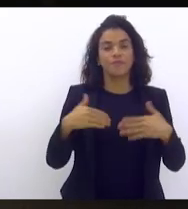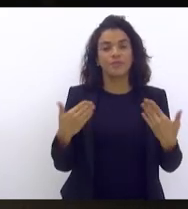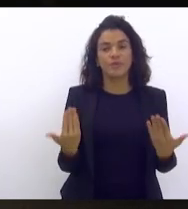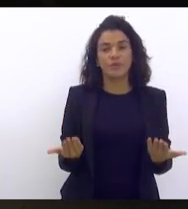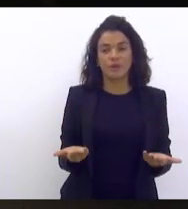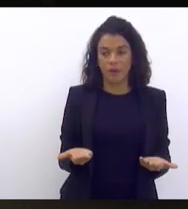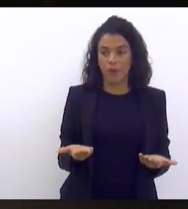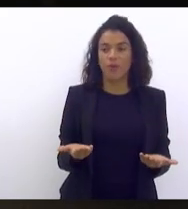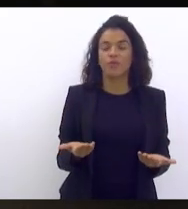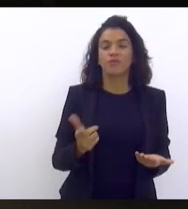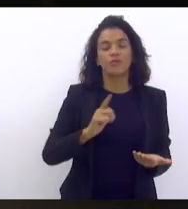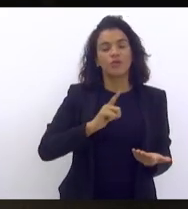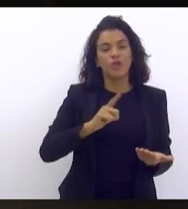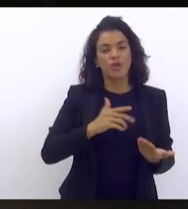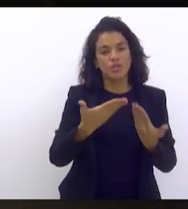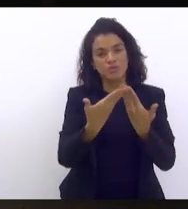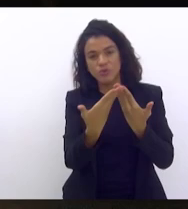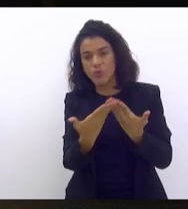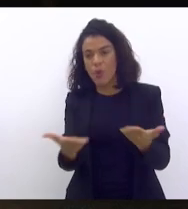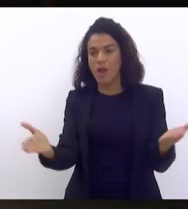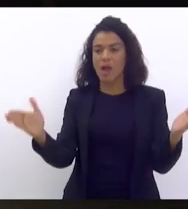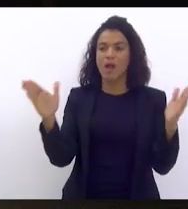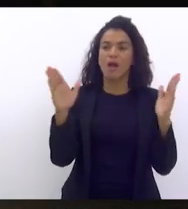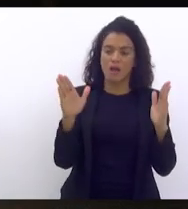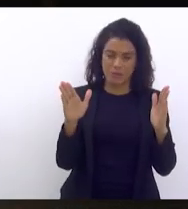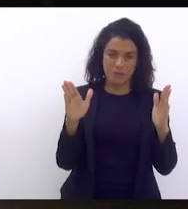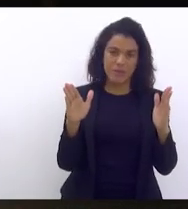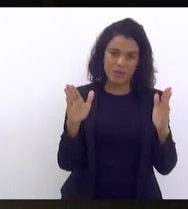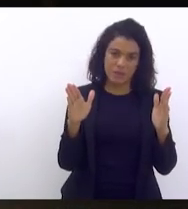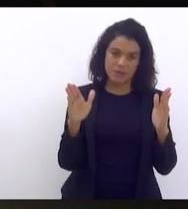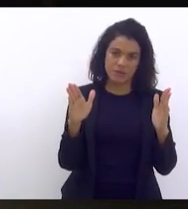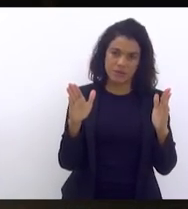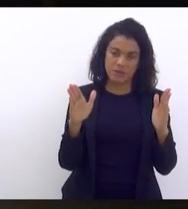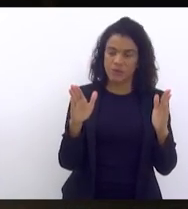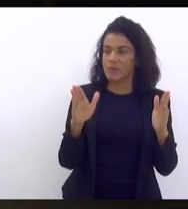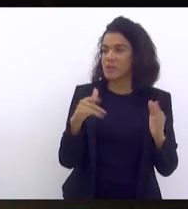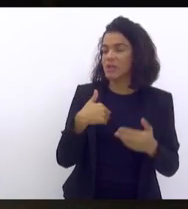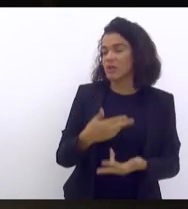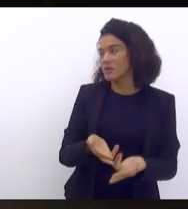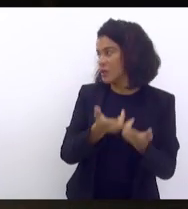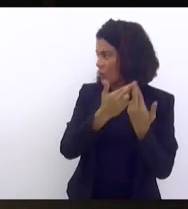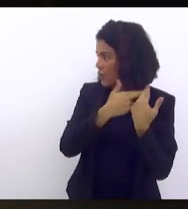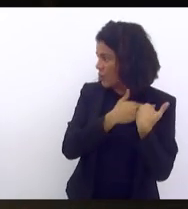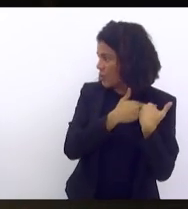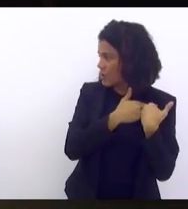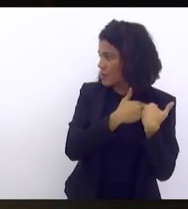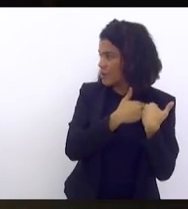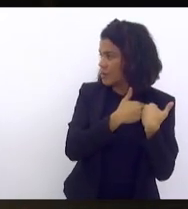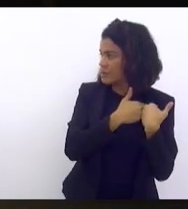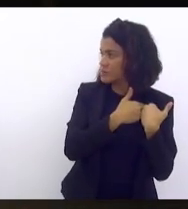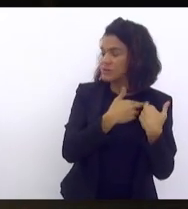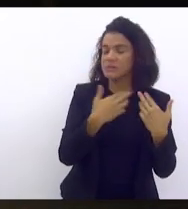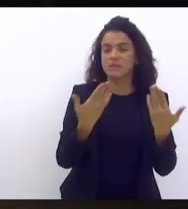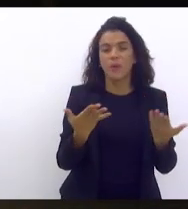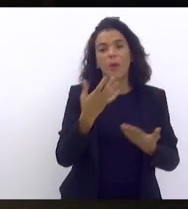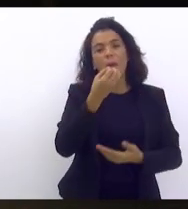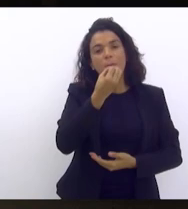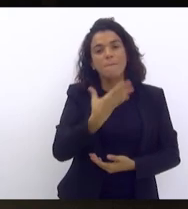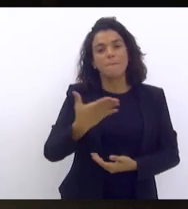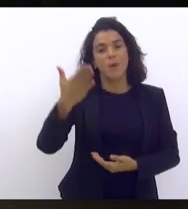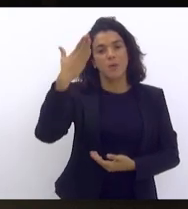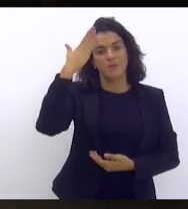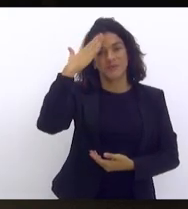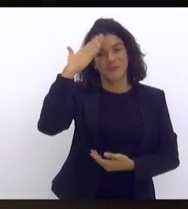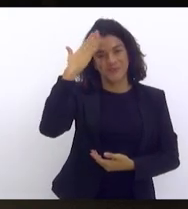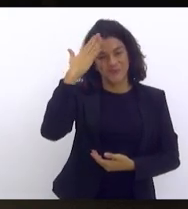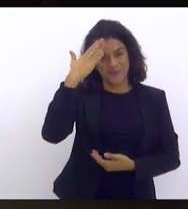temos uma ampliação daquilo que vem a ser a nossa competência. E é muito bom saber que a